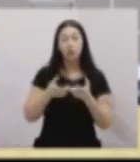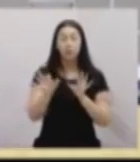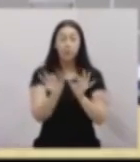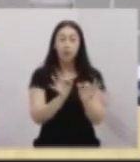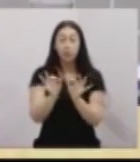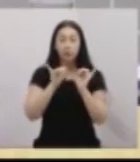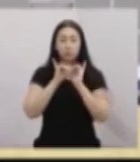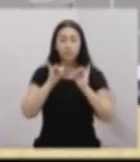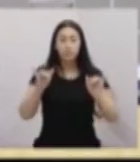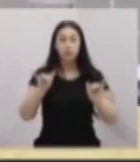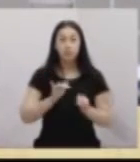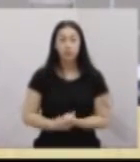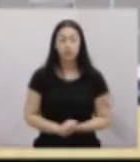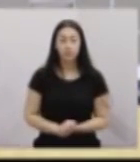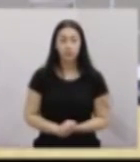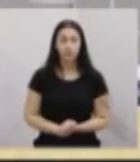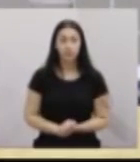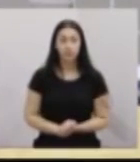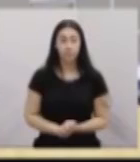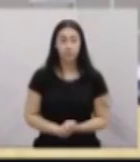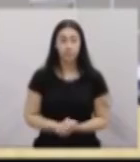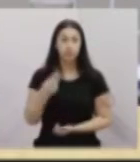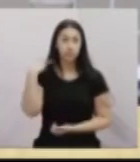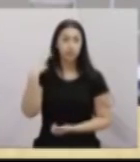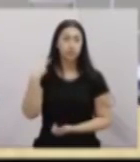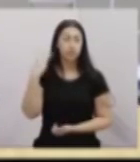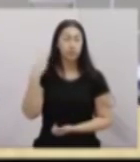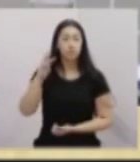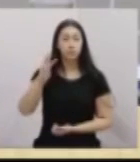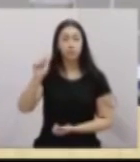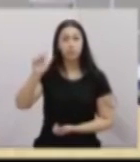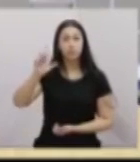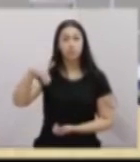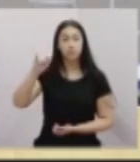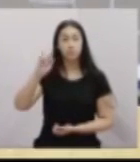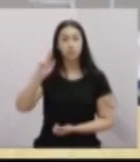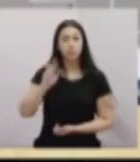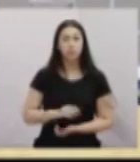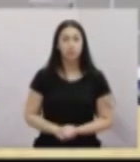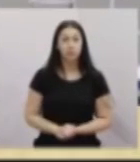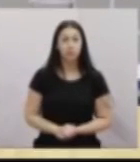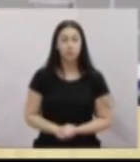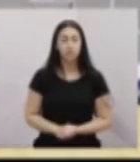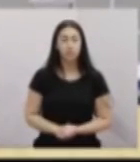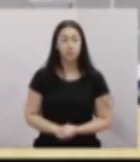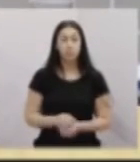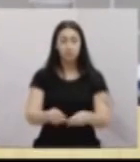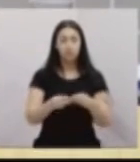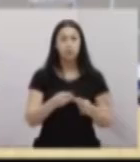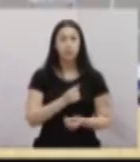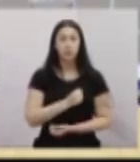para a divulgação da presente manifestação. Vereador Valmir, do Parque Meia Lua. Moção